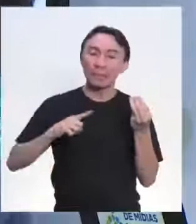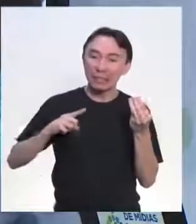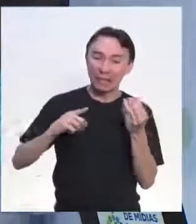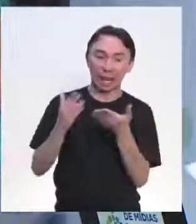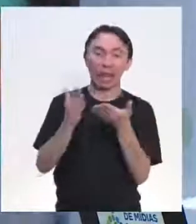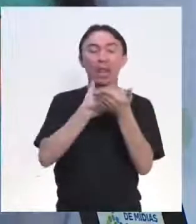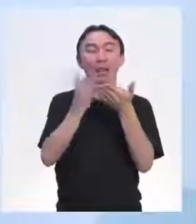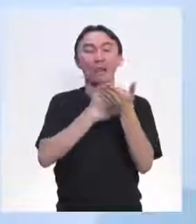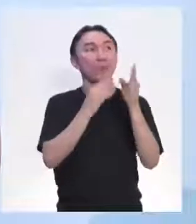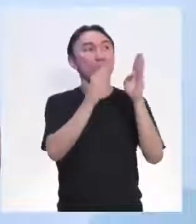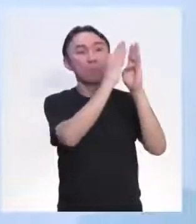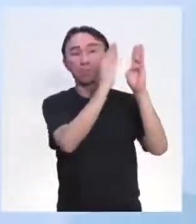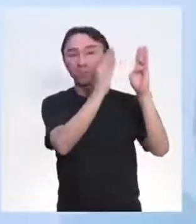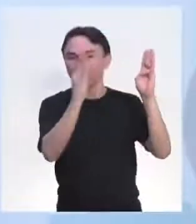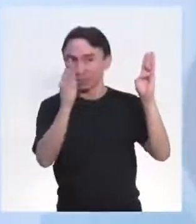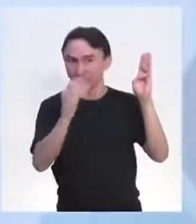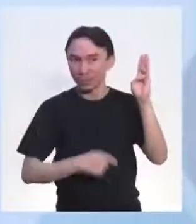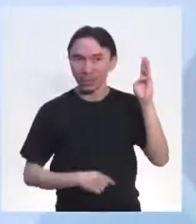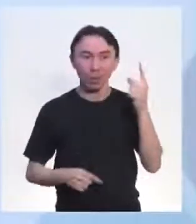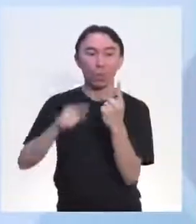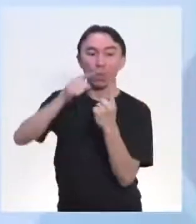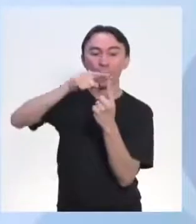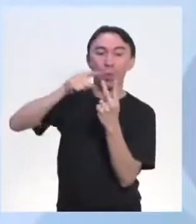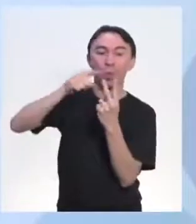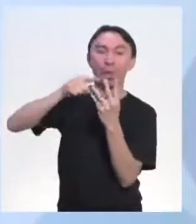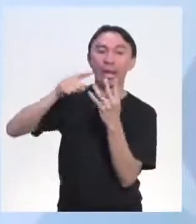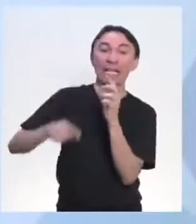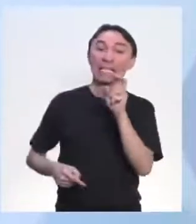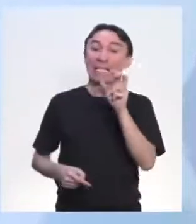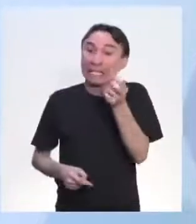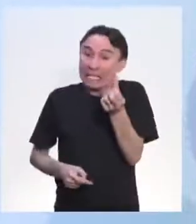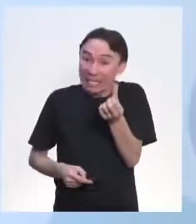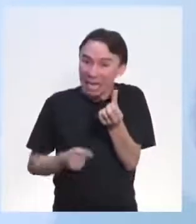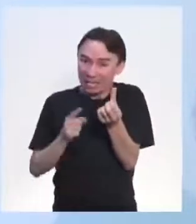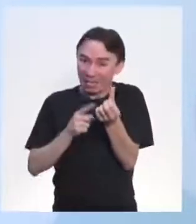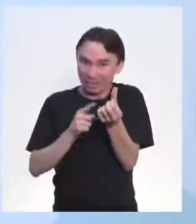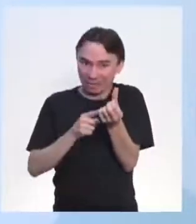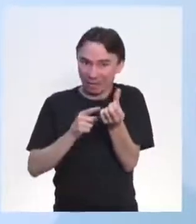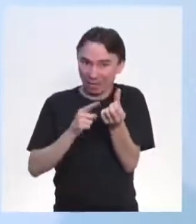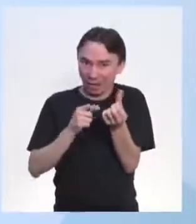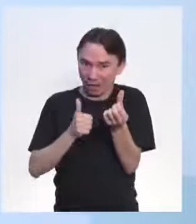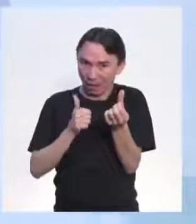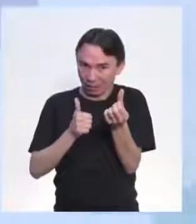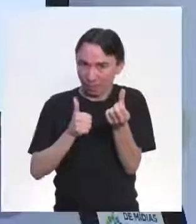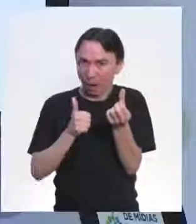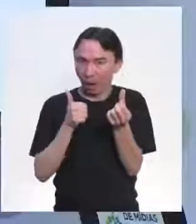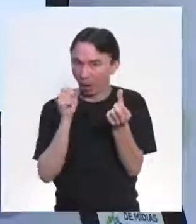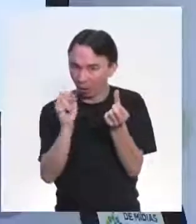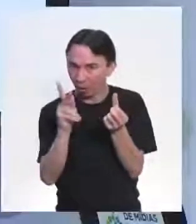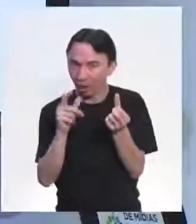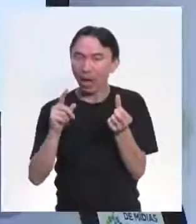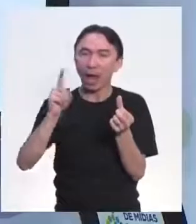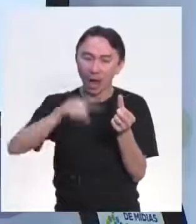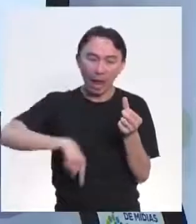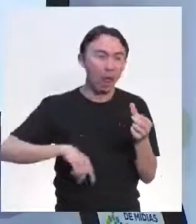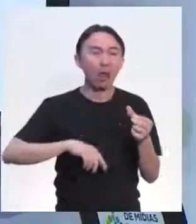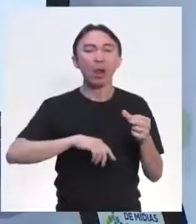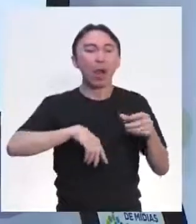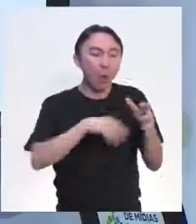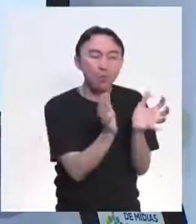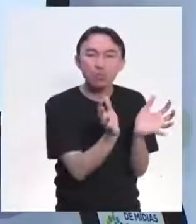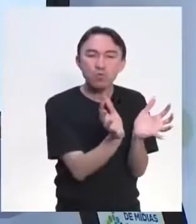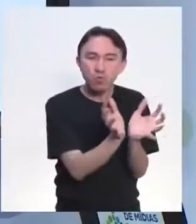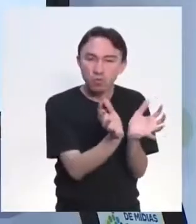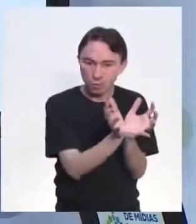4, 5, 6 matérias. Então, esse é o total do nosso conjunto. Portanto, o nosso